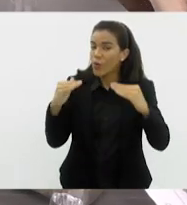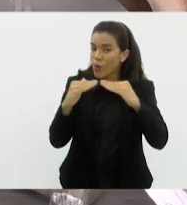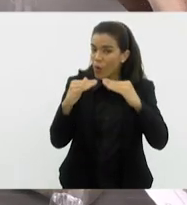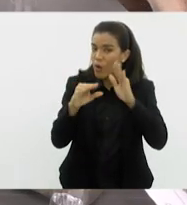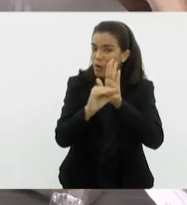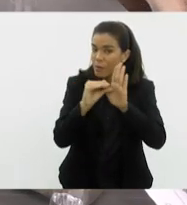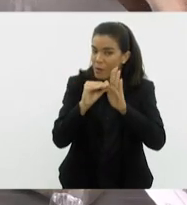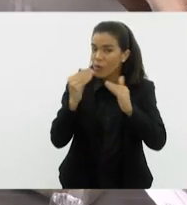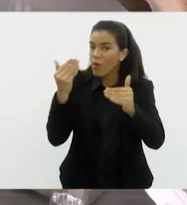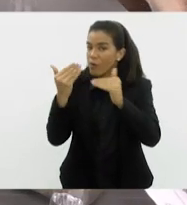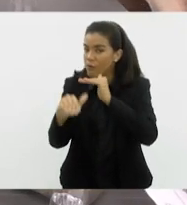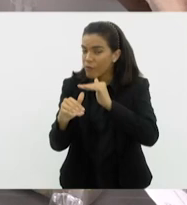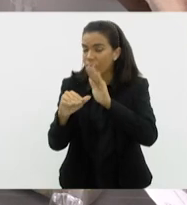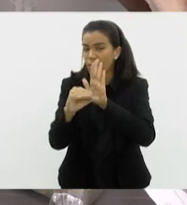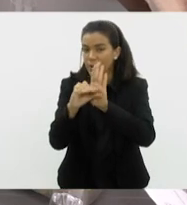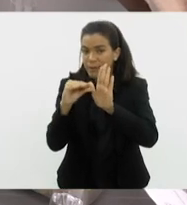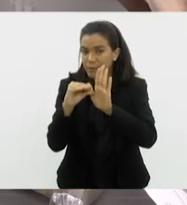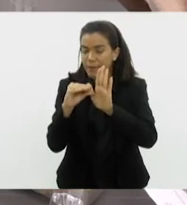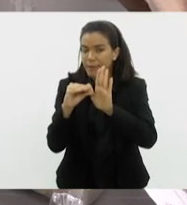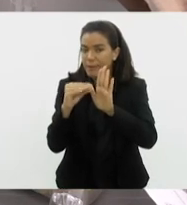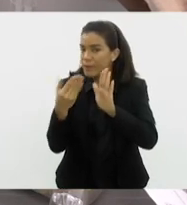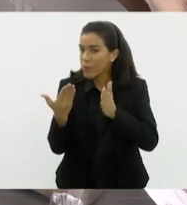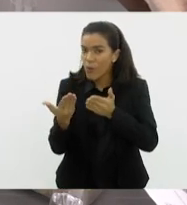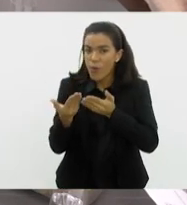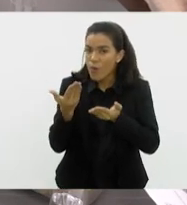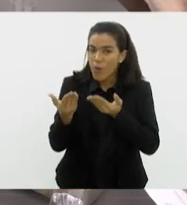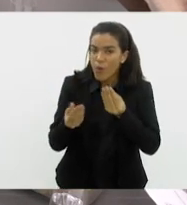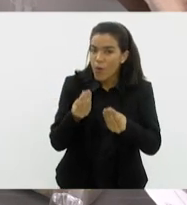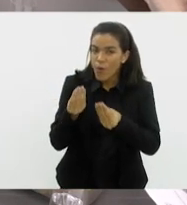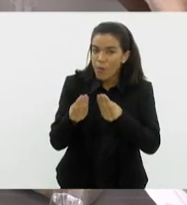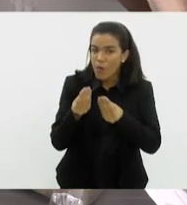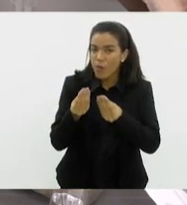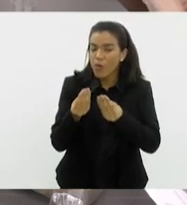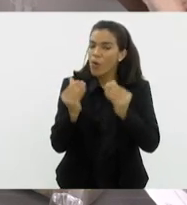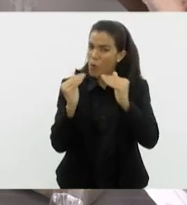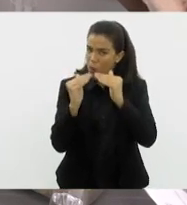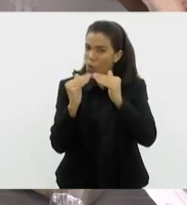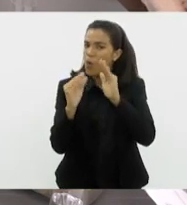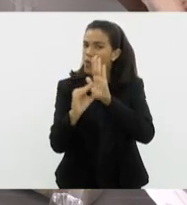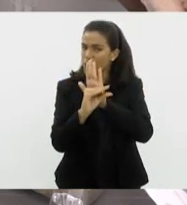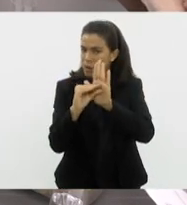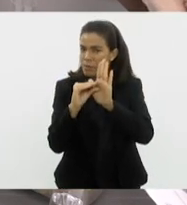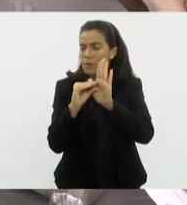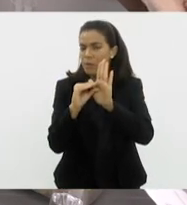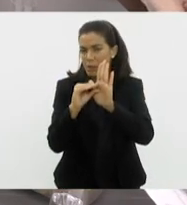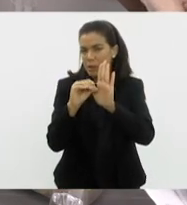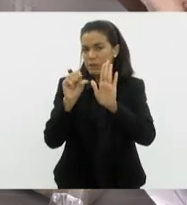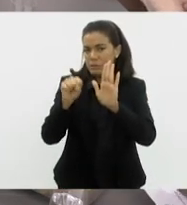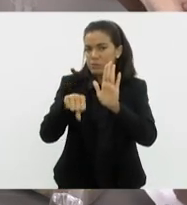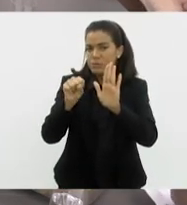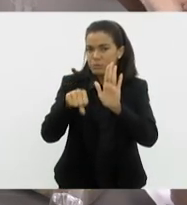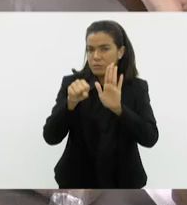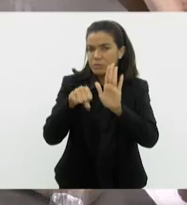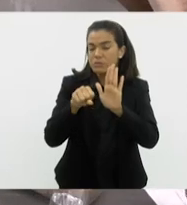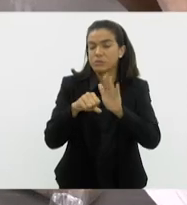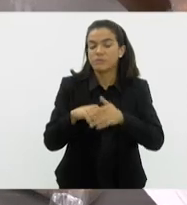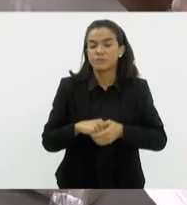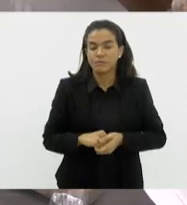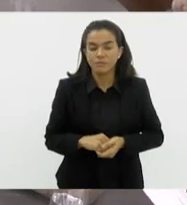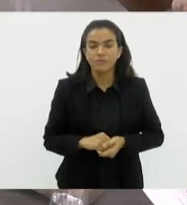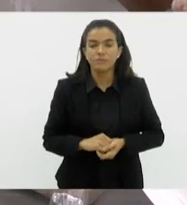emendas? Vossa Excelência foi favorável às emendas? Favorável às emendas. Então, um voto favorável, um voto com a